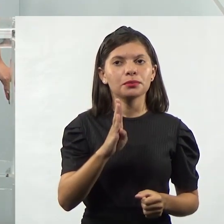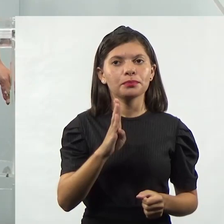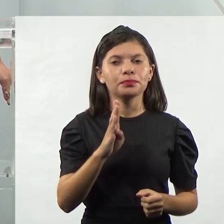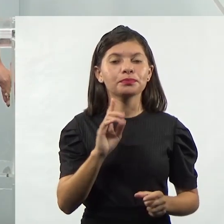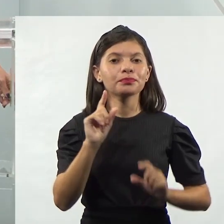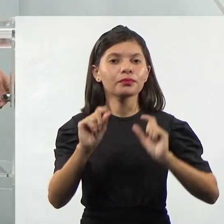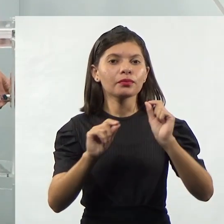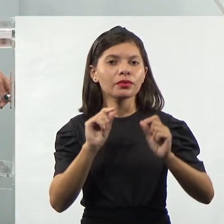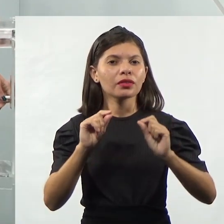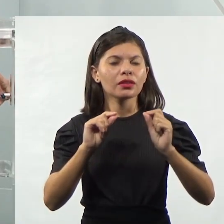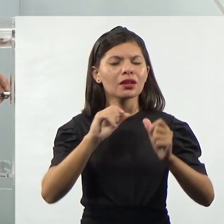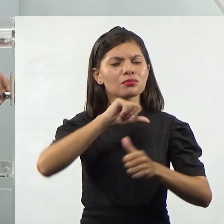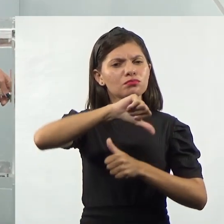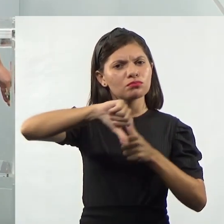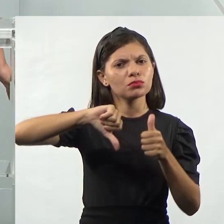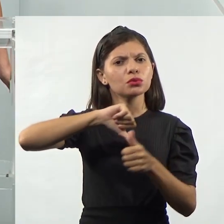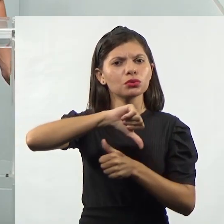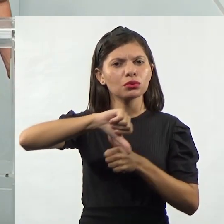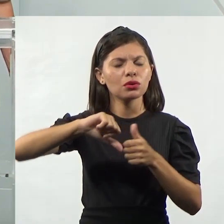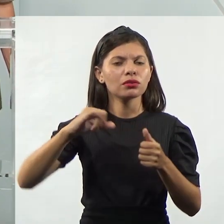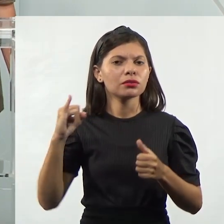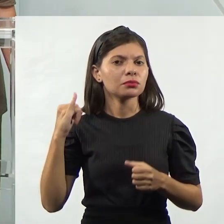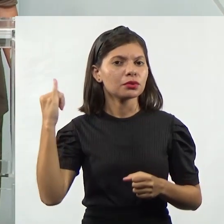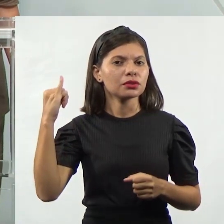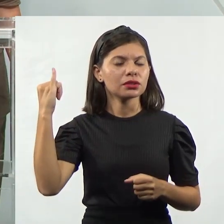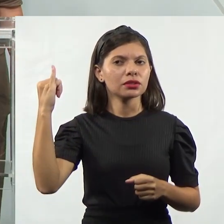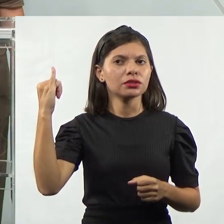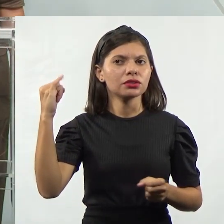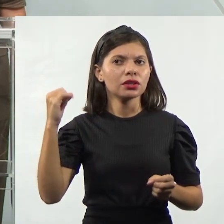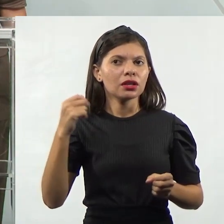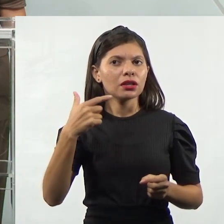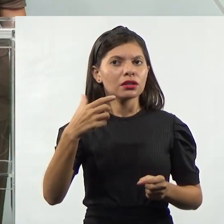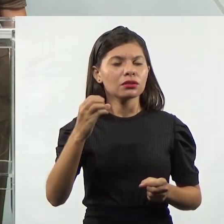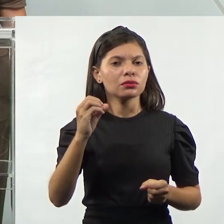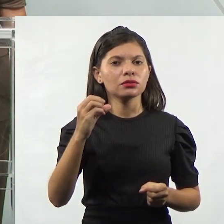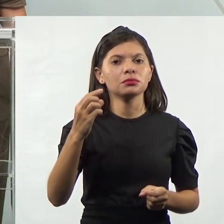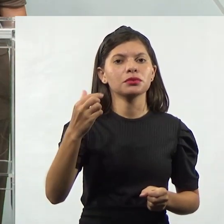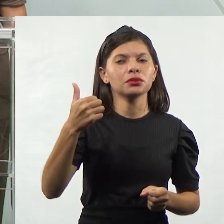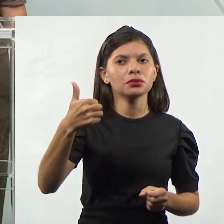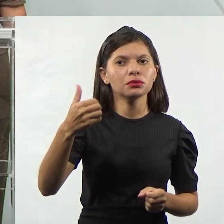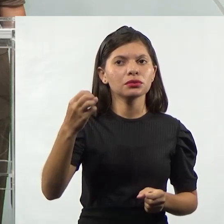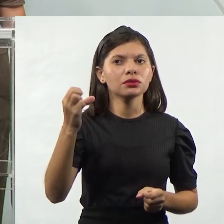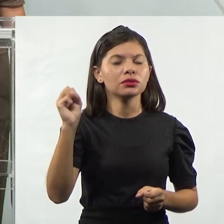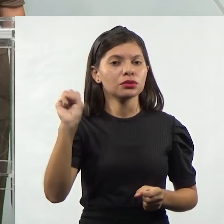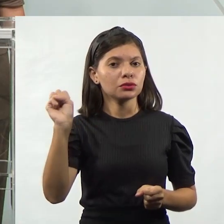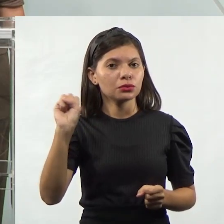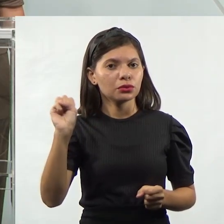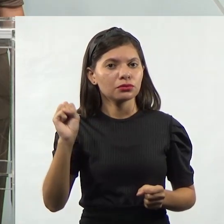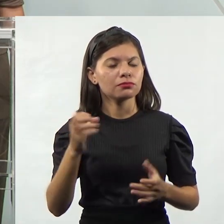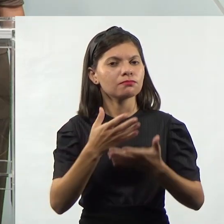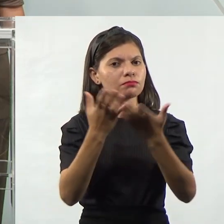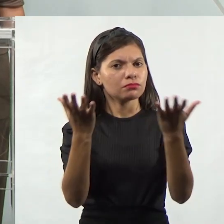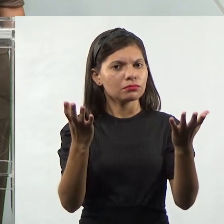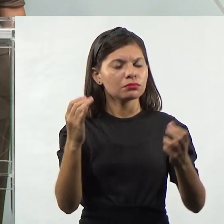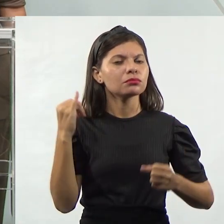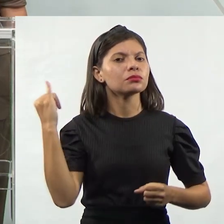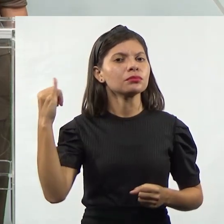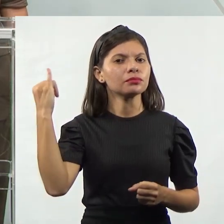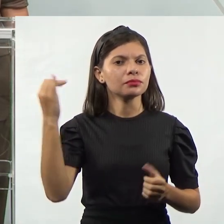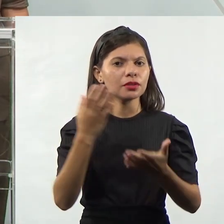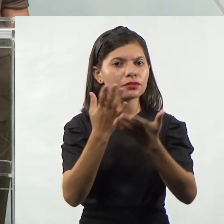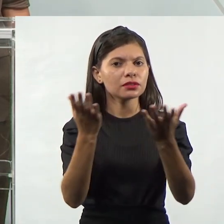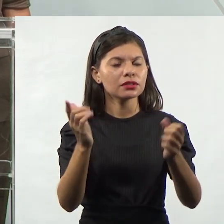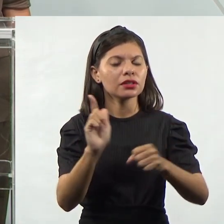tá? E a LINDB, ela sofreu uma alteração muito importante em 2018, que tem bastante reflexo para vocês